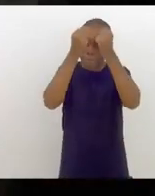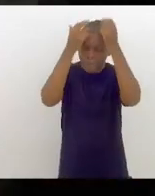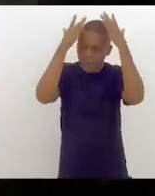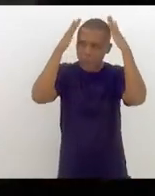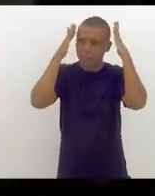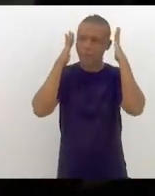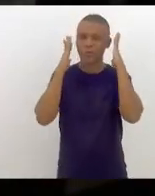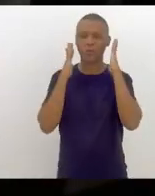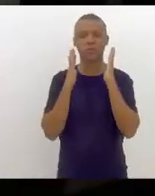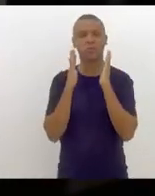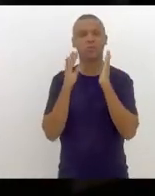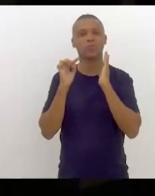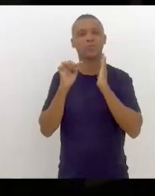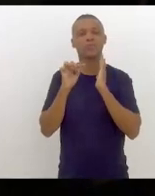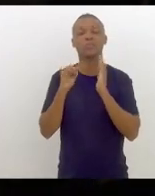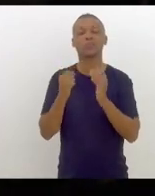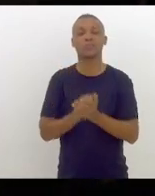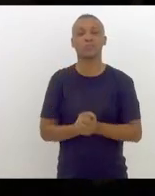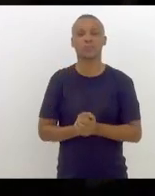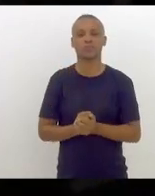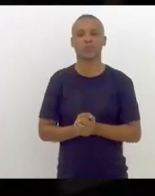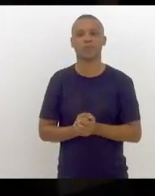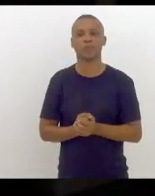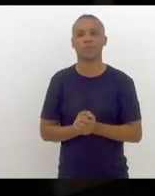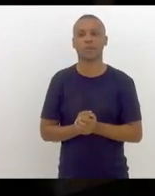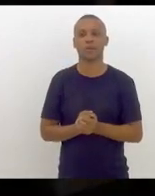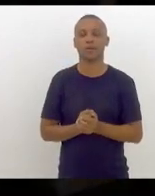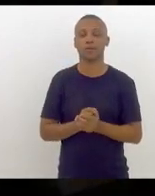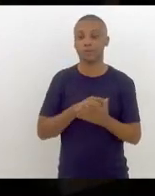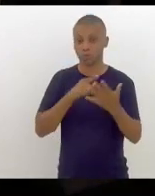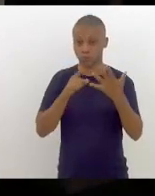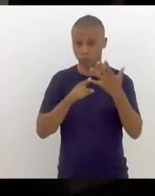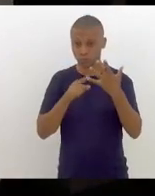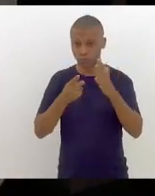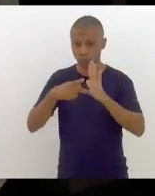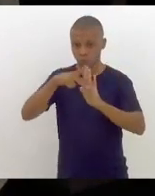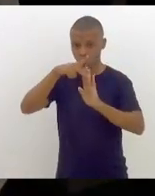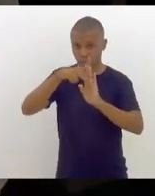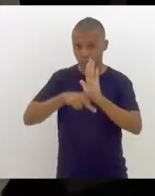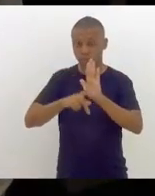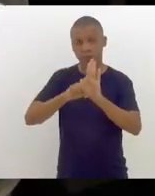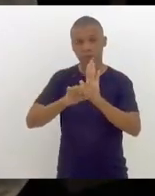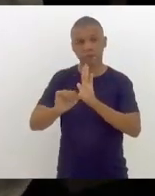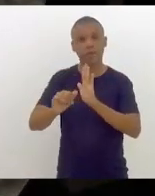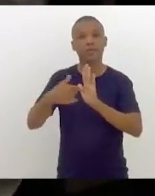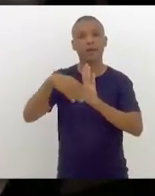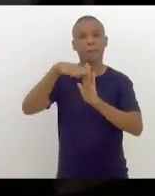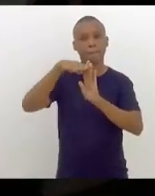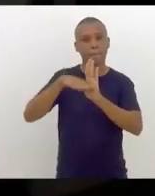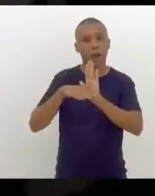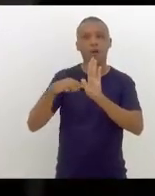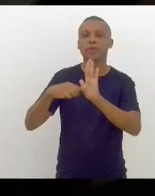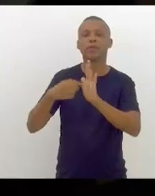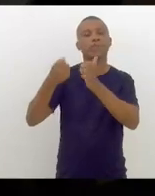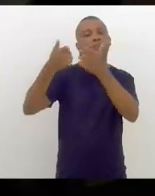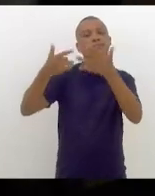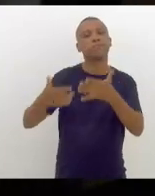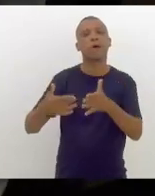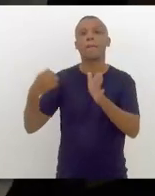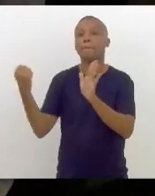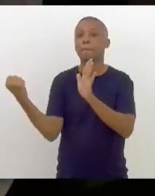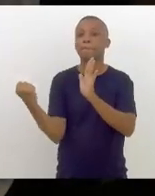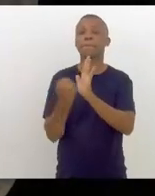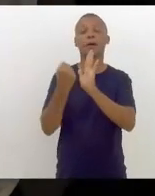no artigo no quinto projeto da pauta quando ele declara patrimônio